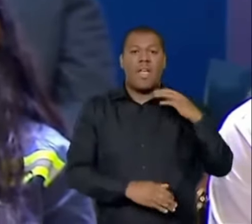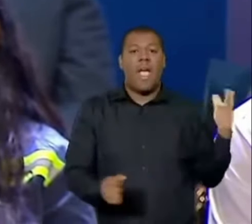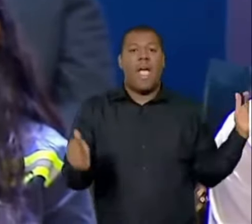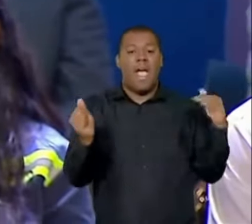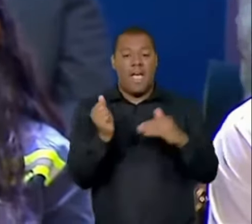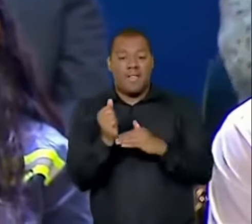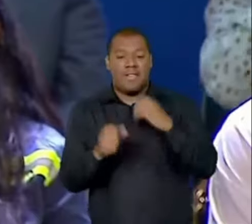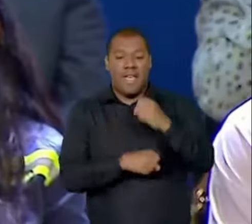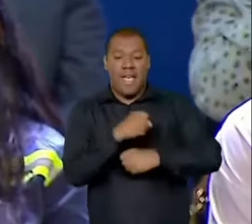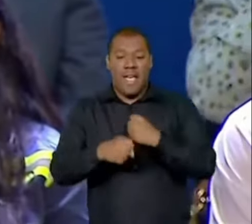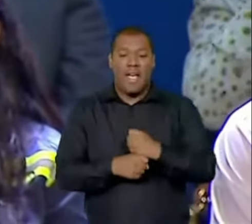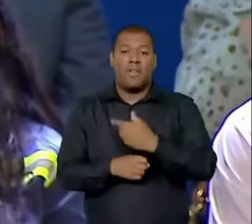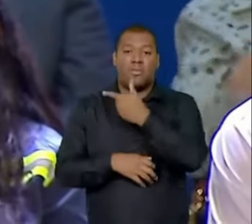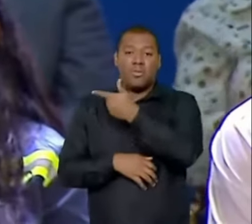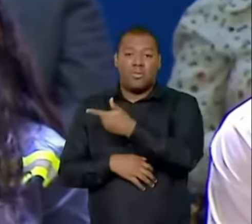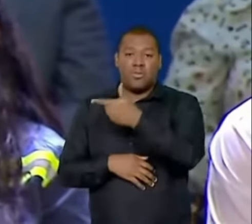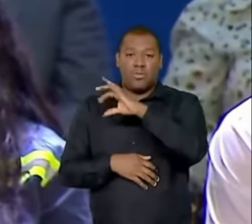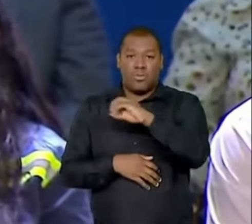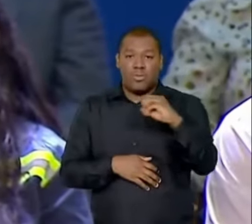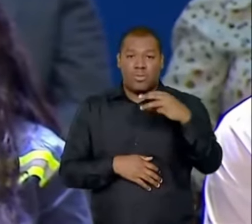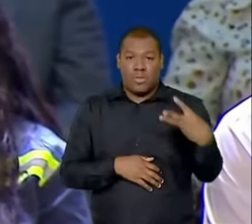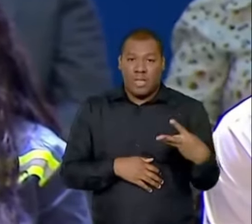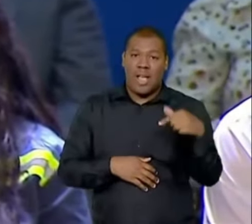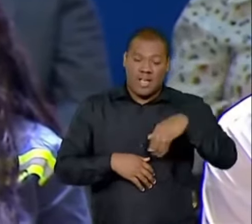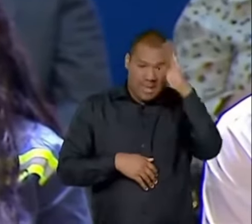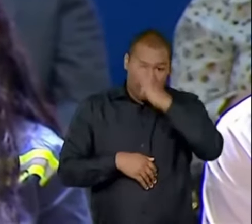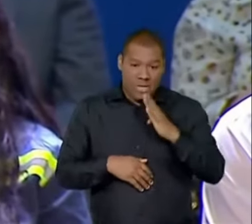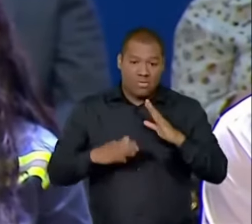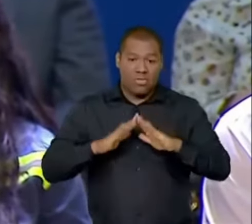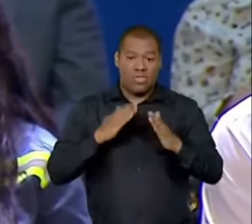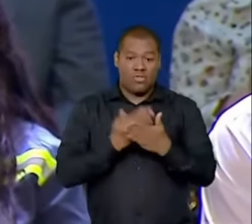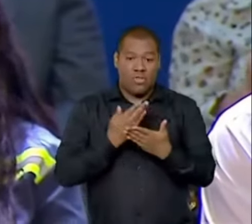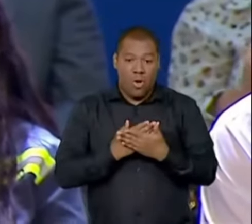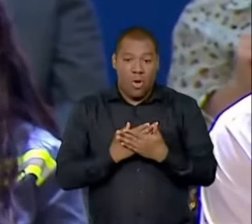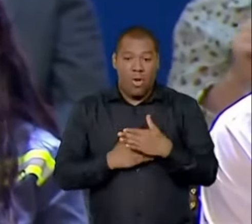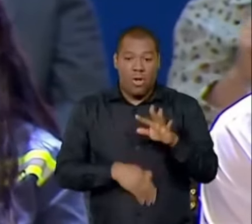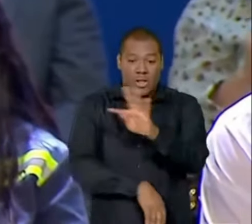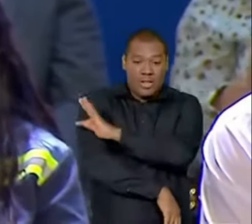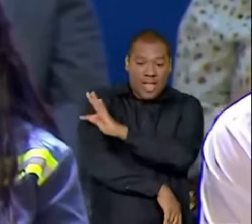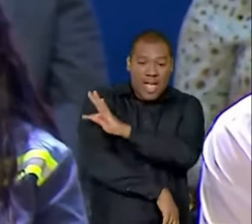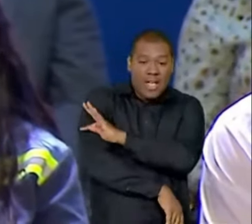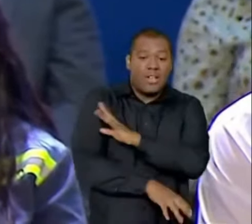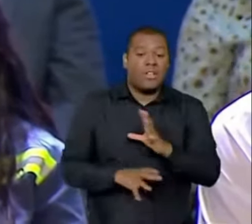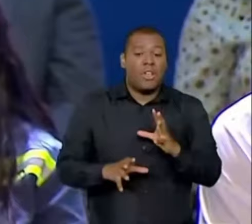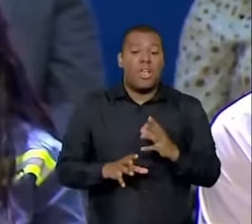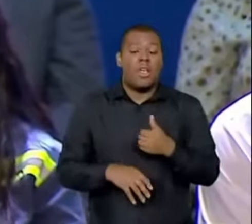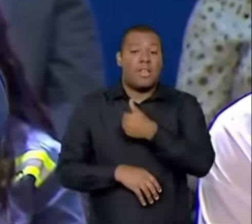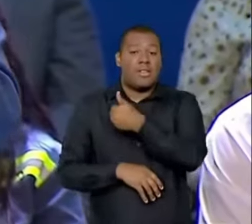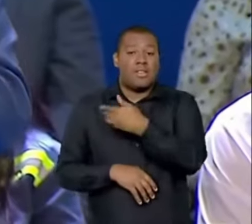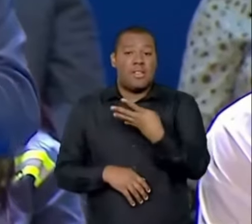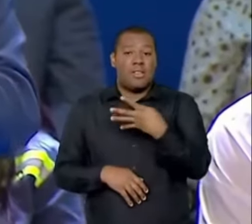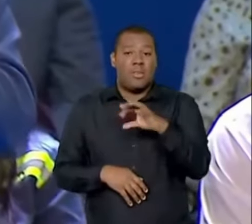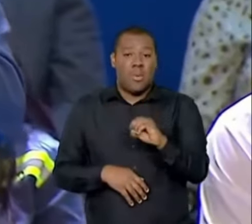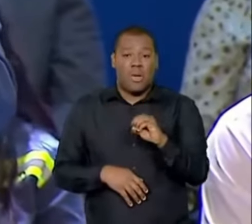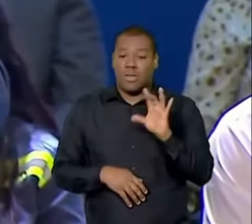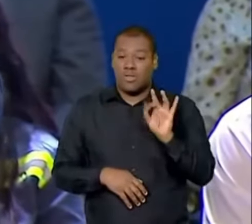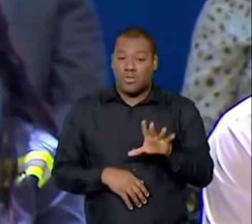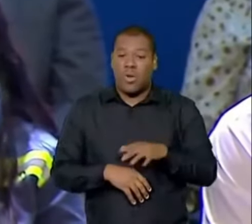produziu apenas 140 escolas técnicas. Depois que nós ganhamos as eleições, nós